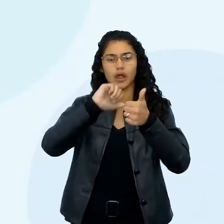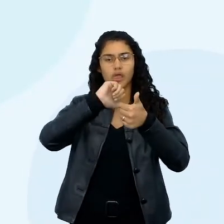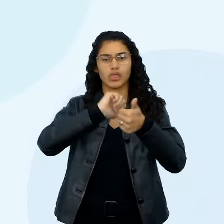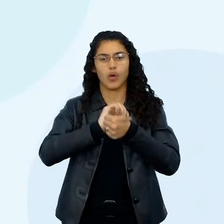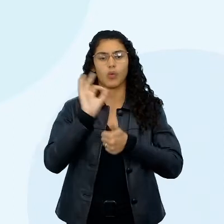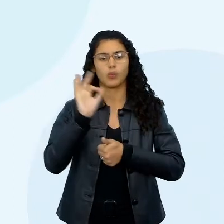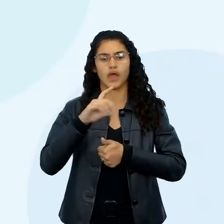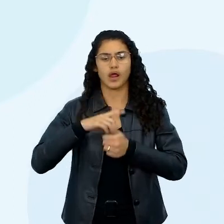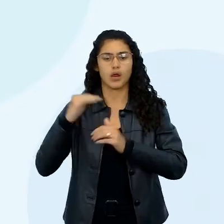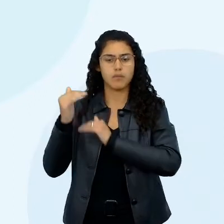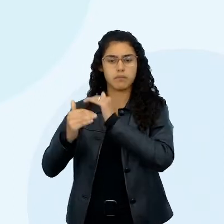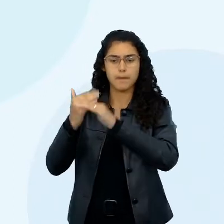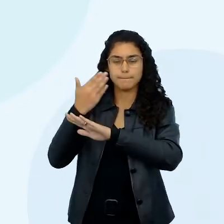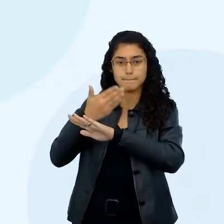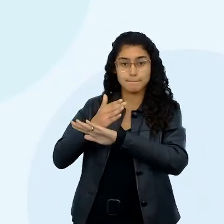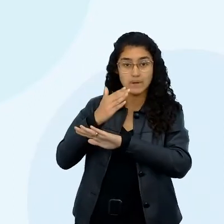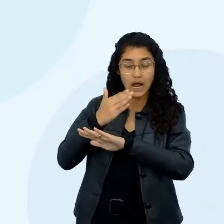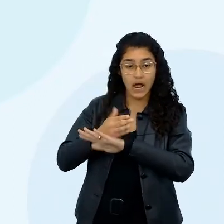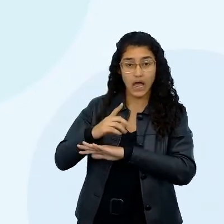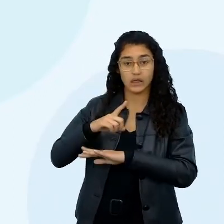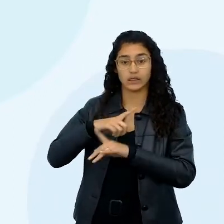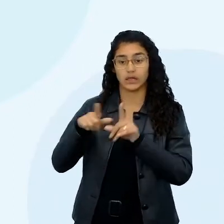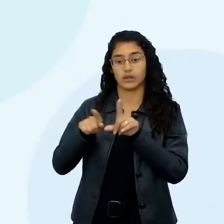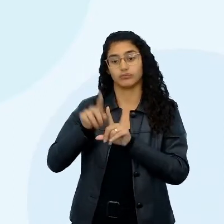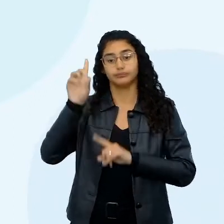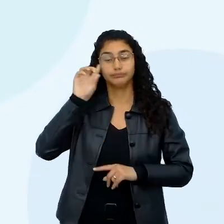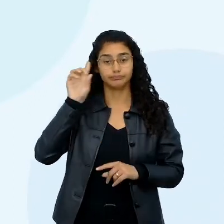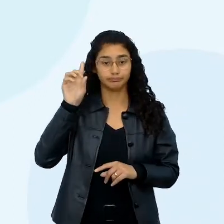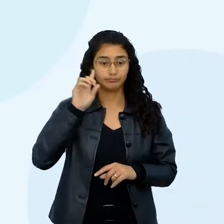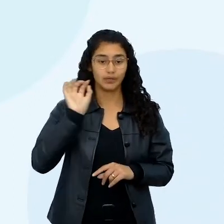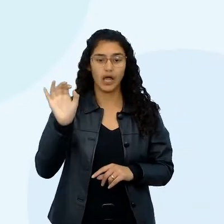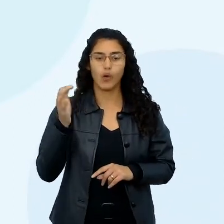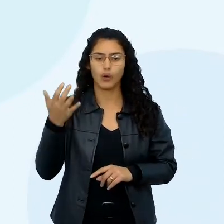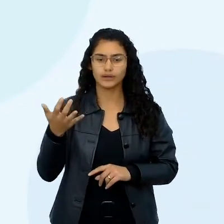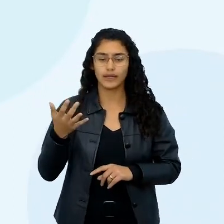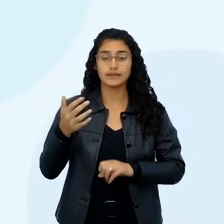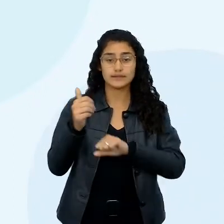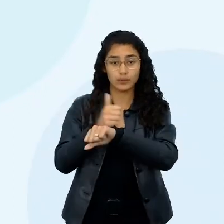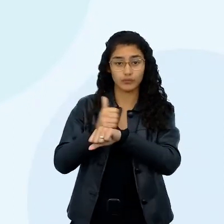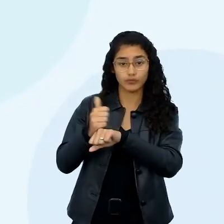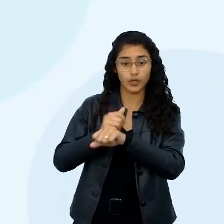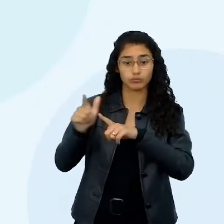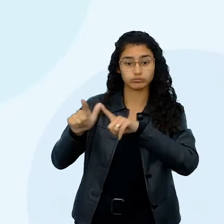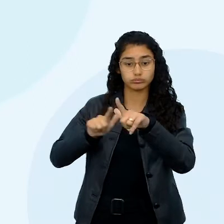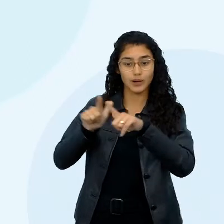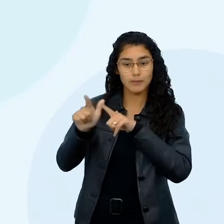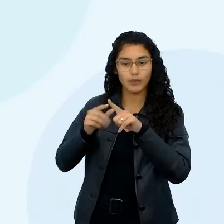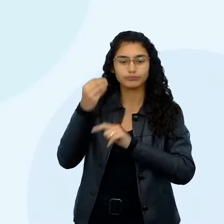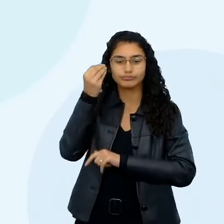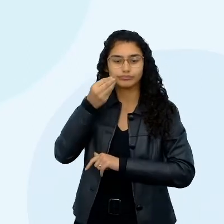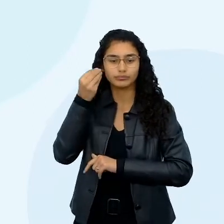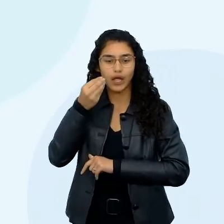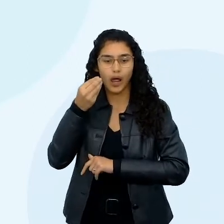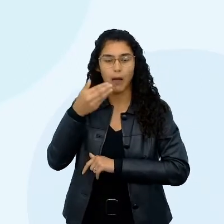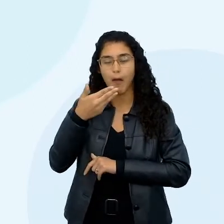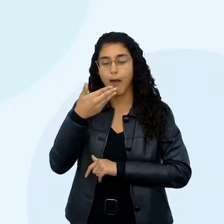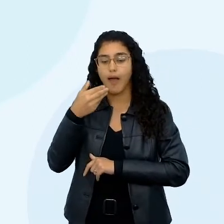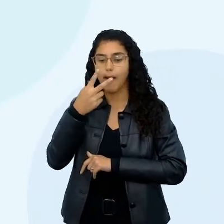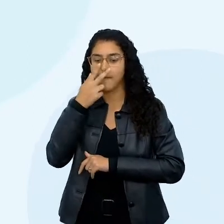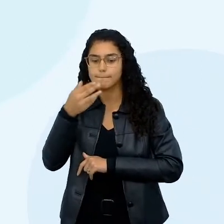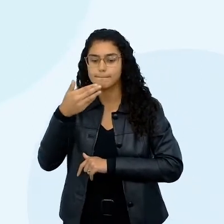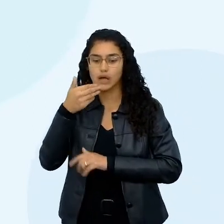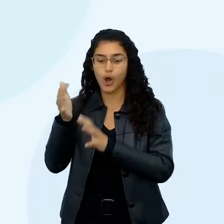com consequências práticas e palpáveis. Isso ocorre no mundo do trabalho, quando oportunidades favorecem certos